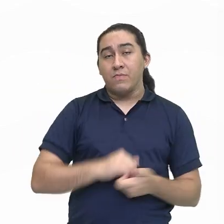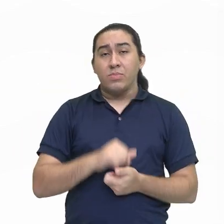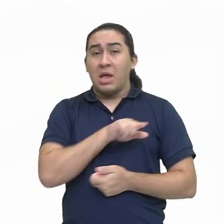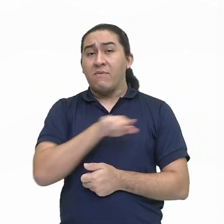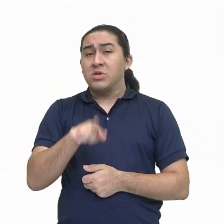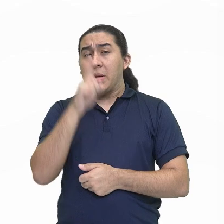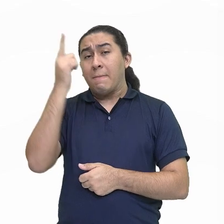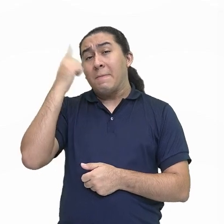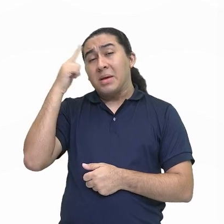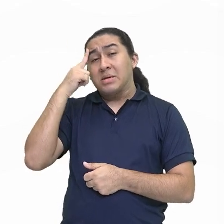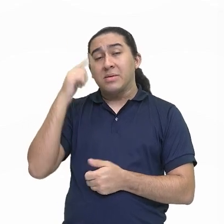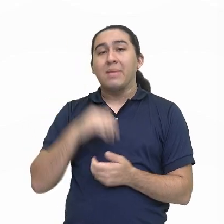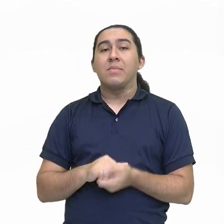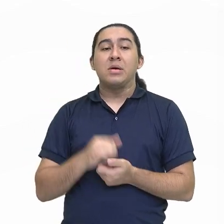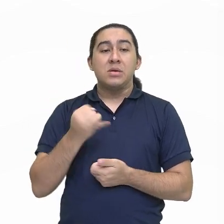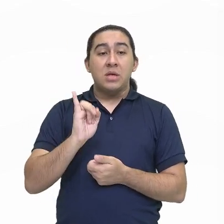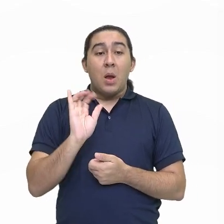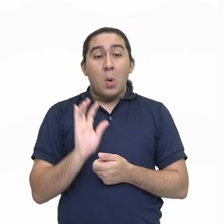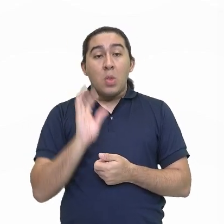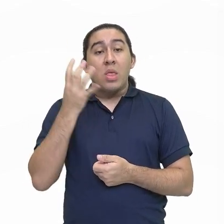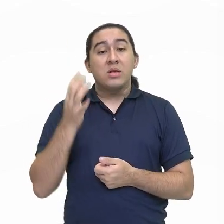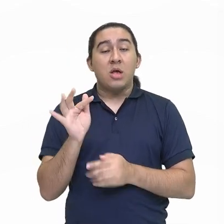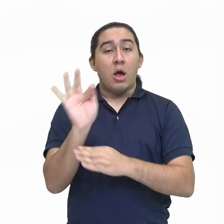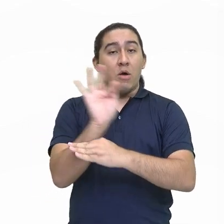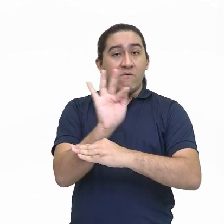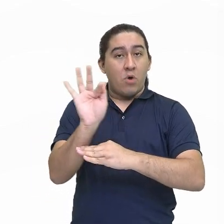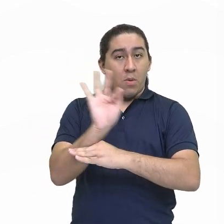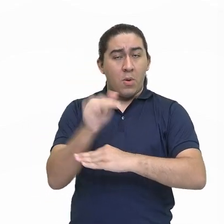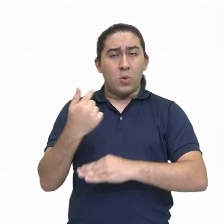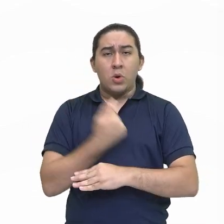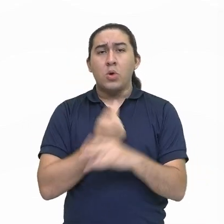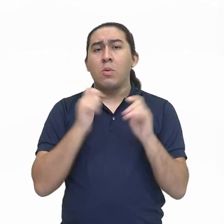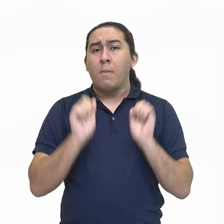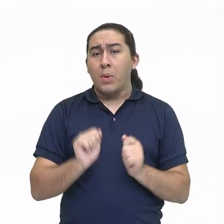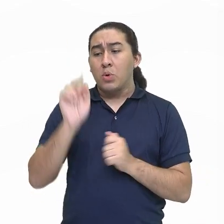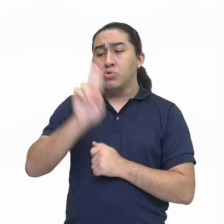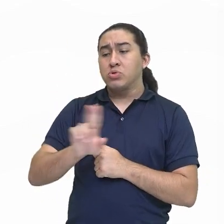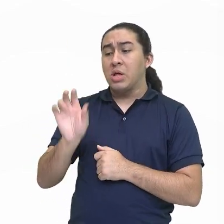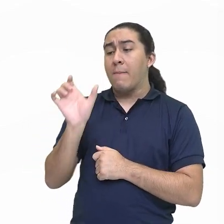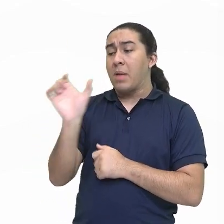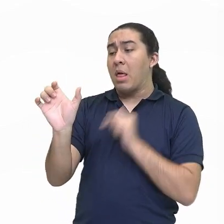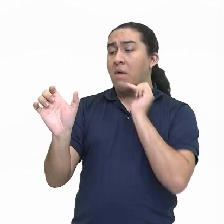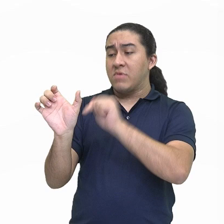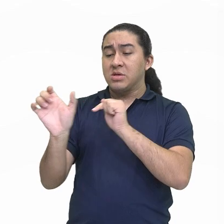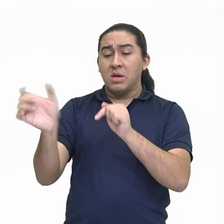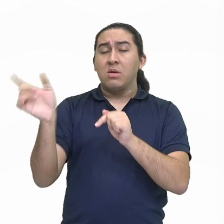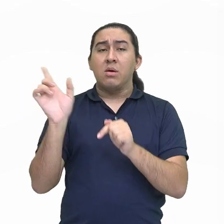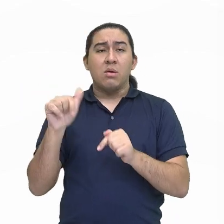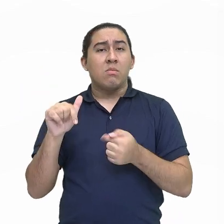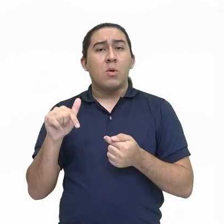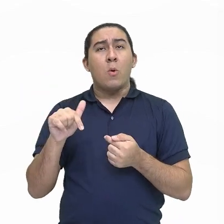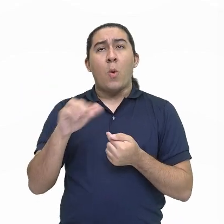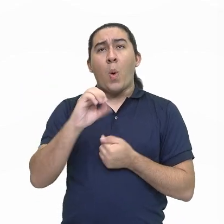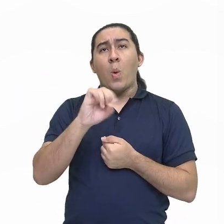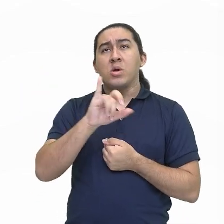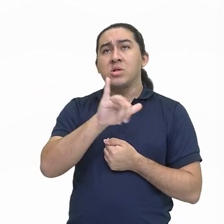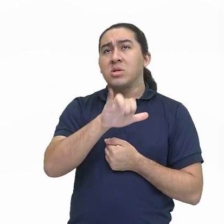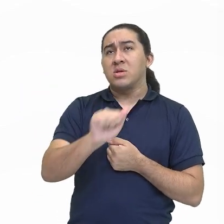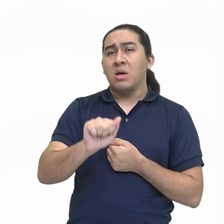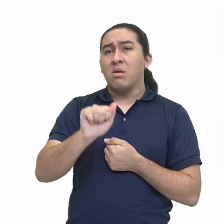acham que em uma situação de formalidade a gente vai escrever, olha,